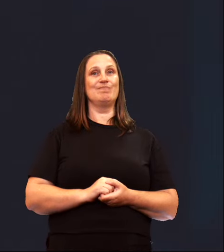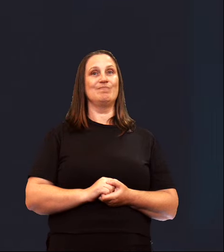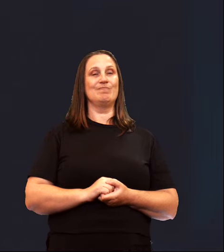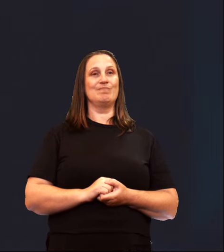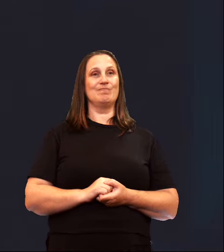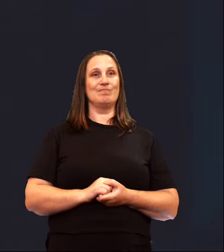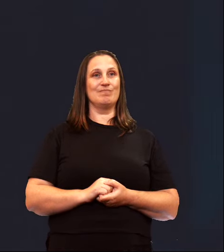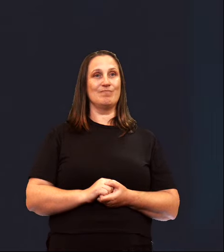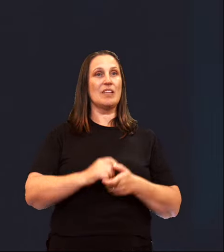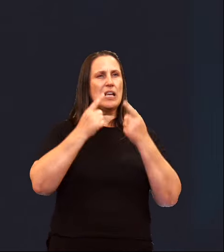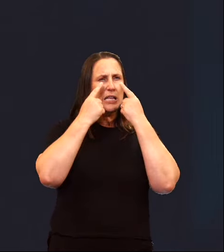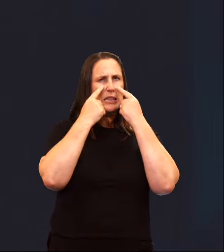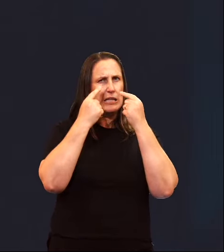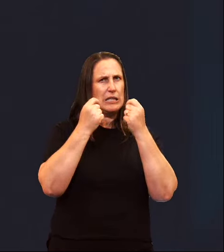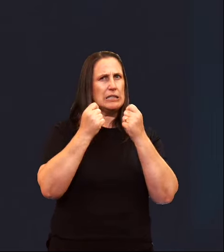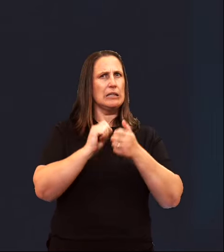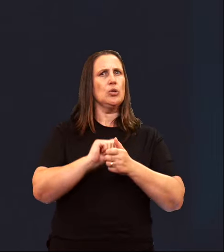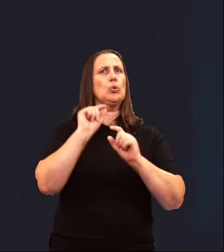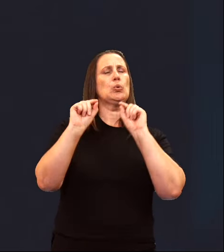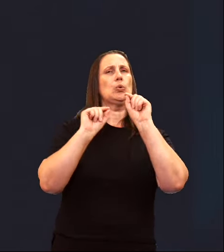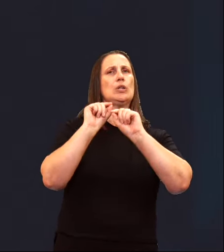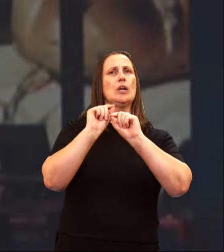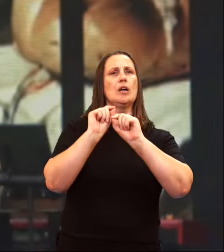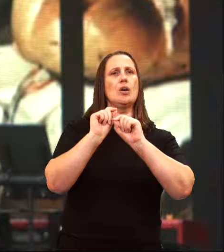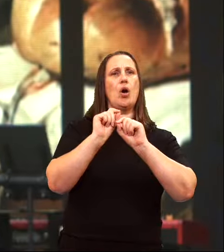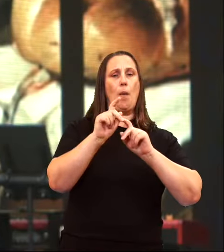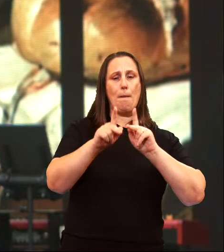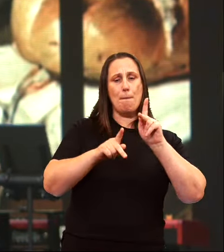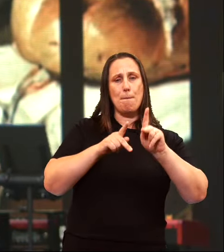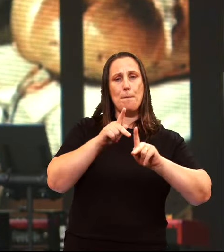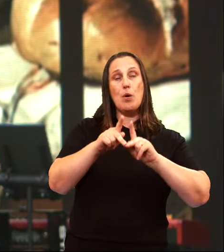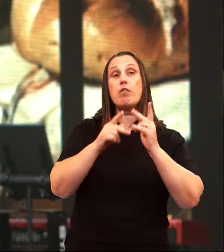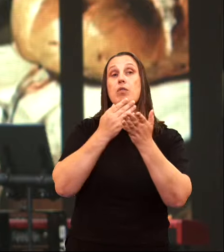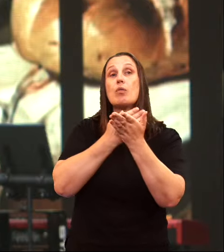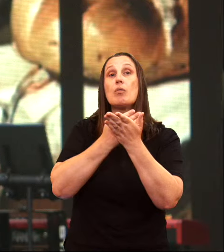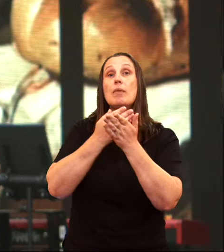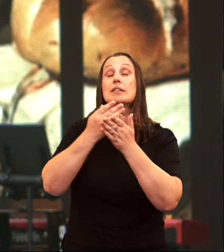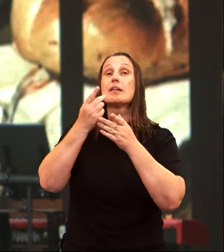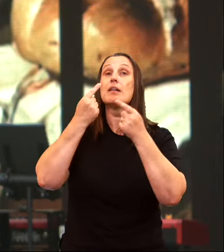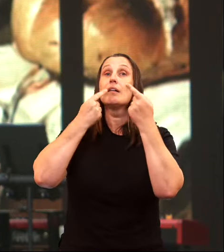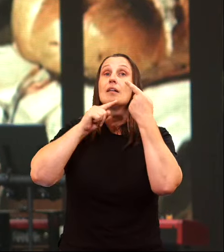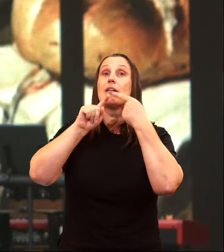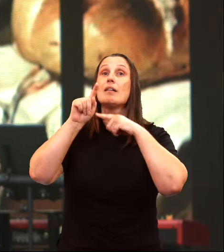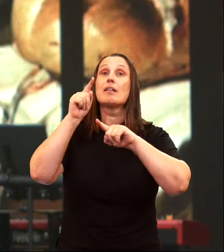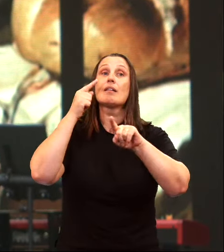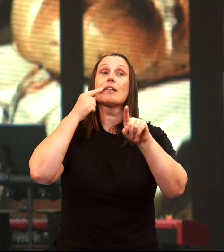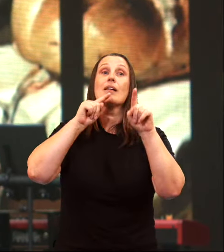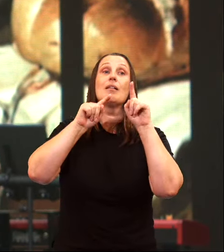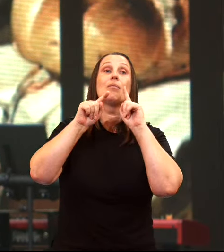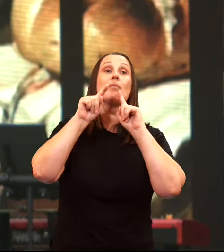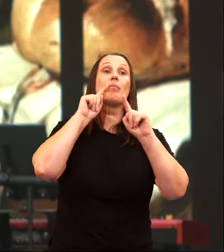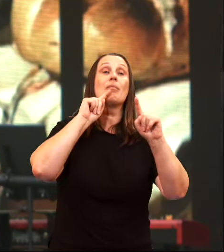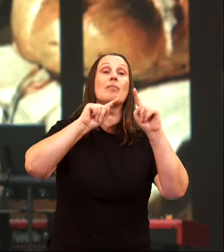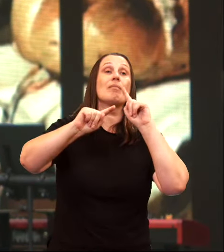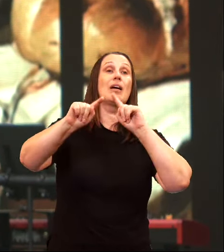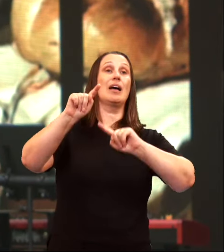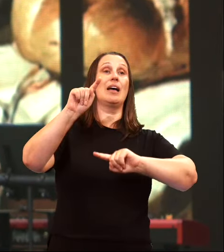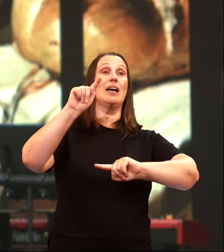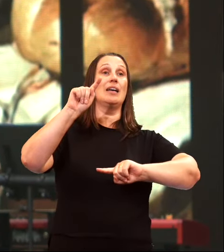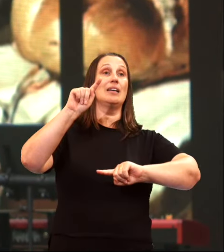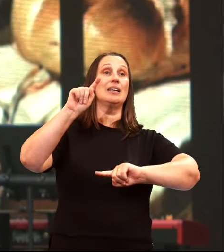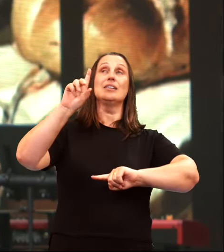É muito interessante que agora o povo chega num ponto que eles começam a reclamar